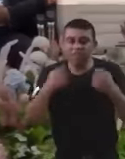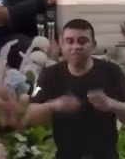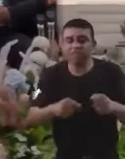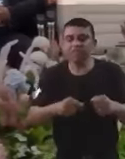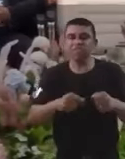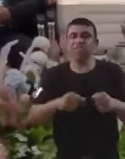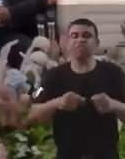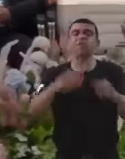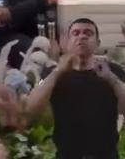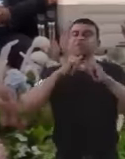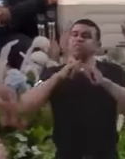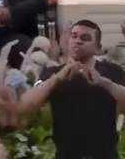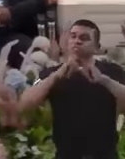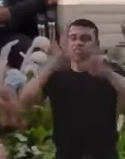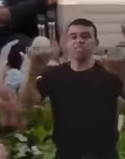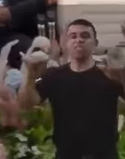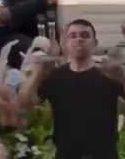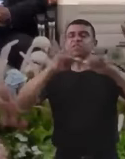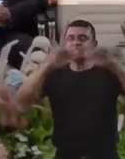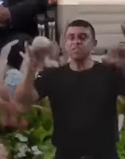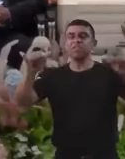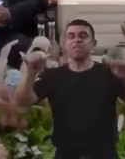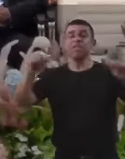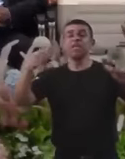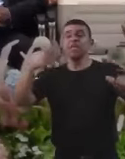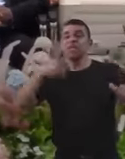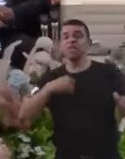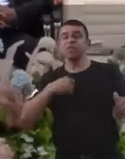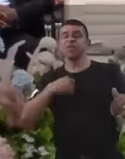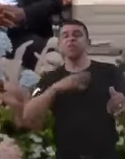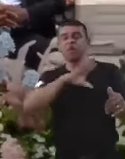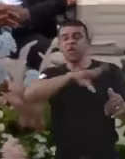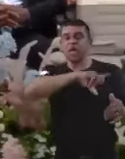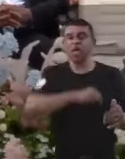do seu Jesus. Aleluia!